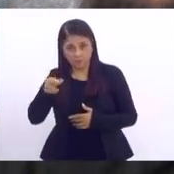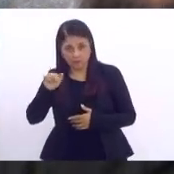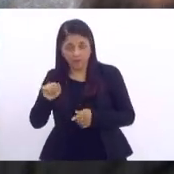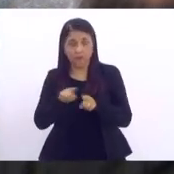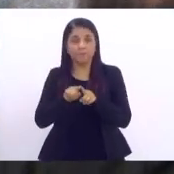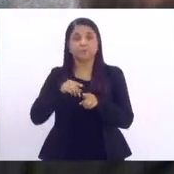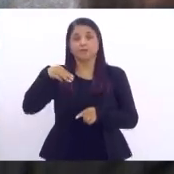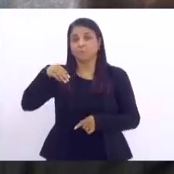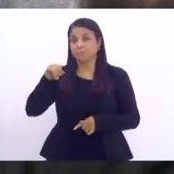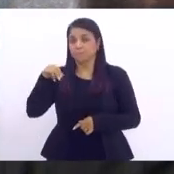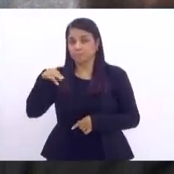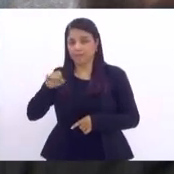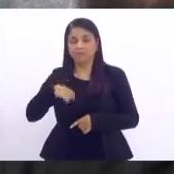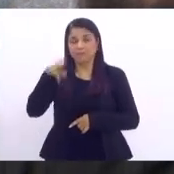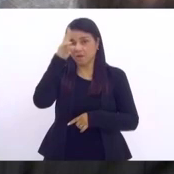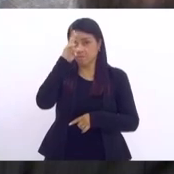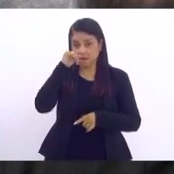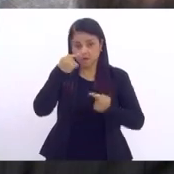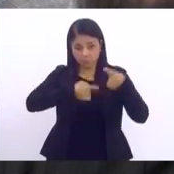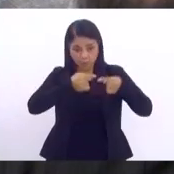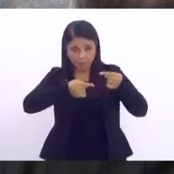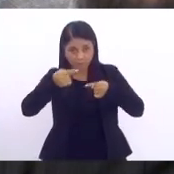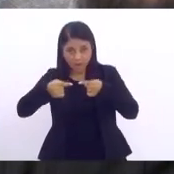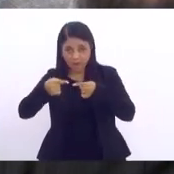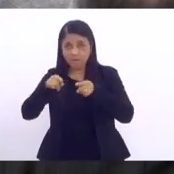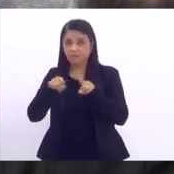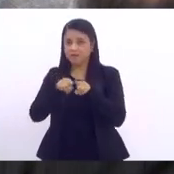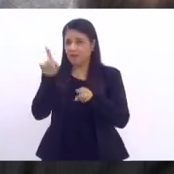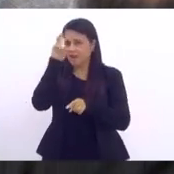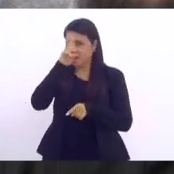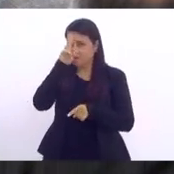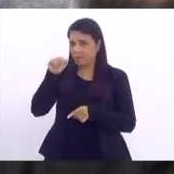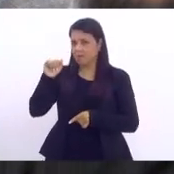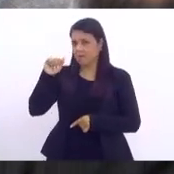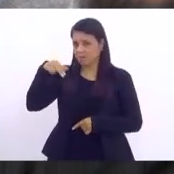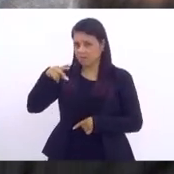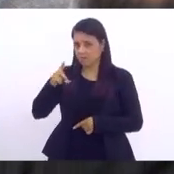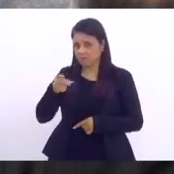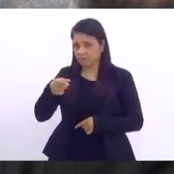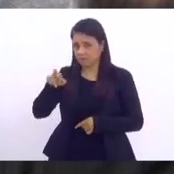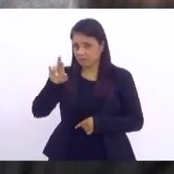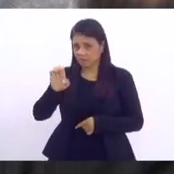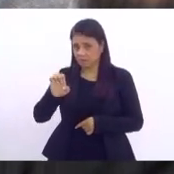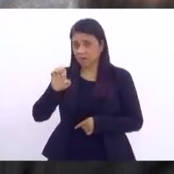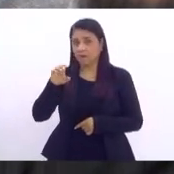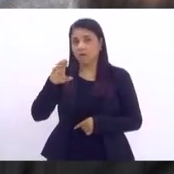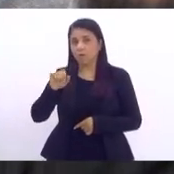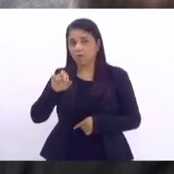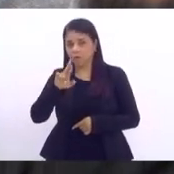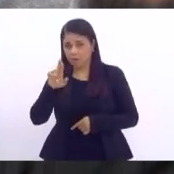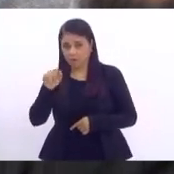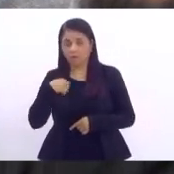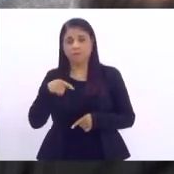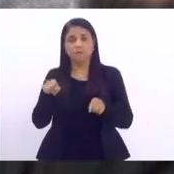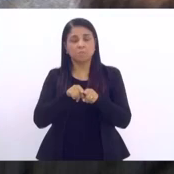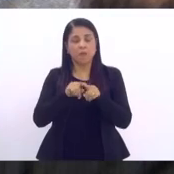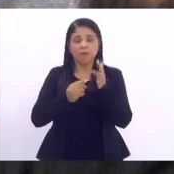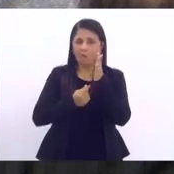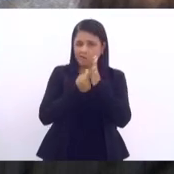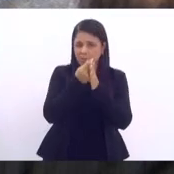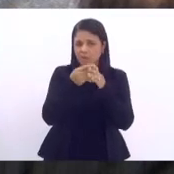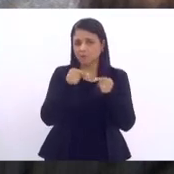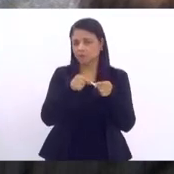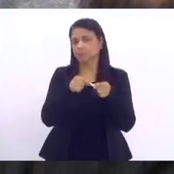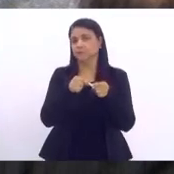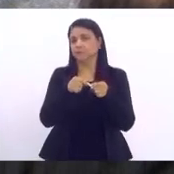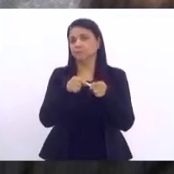debates, deputado André Correia, que é uma das figuras aqui que trata também do orçamento, nos alertava que poderia